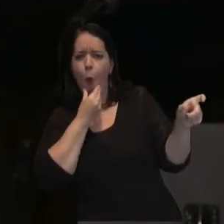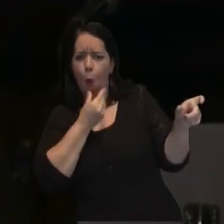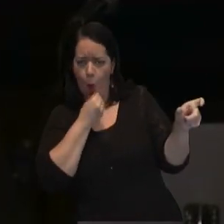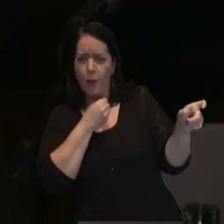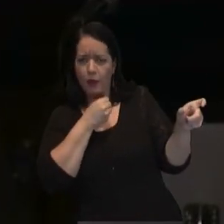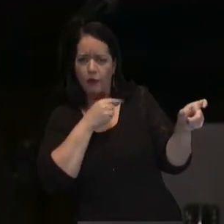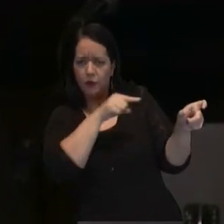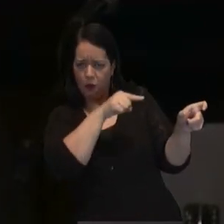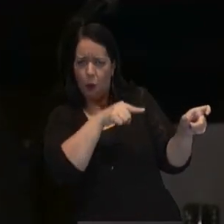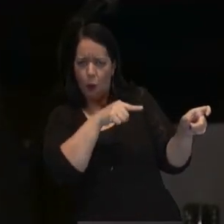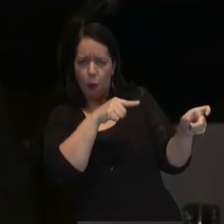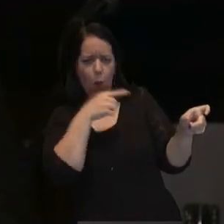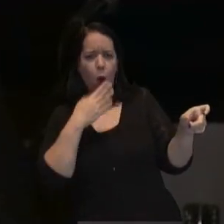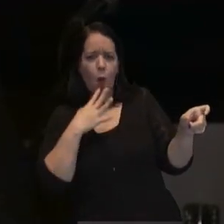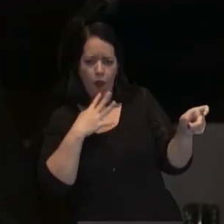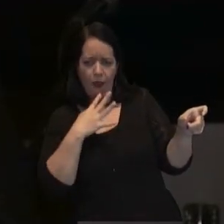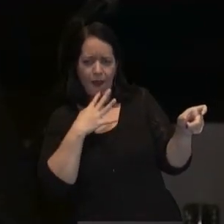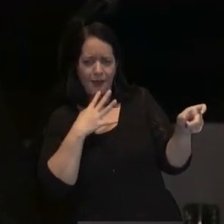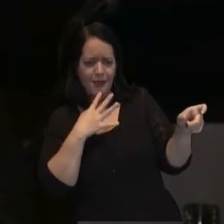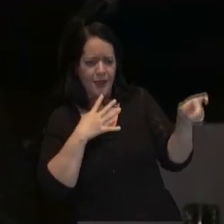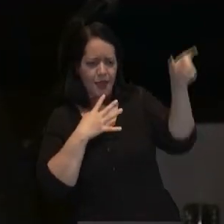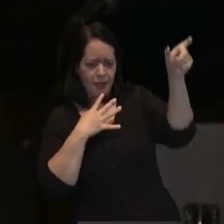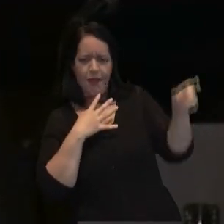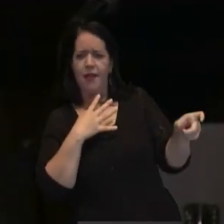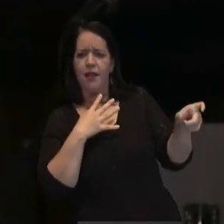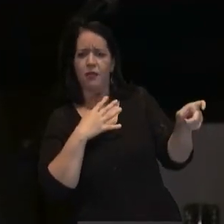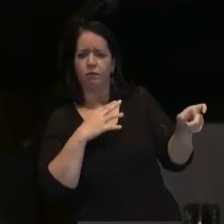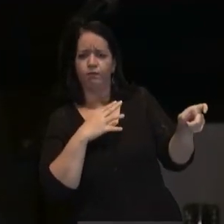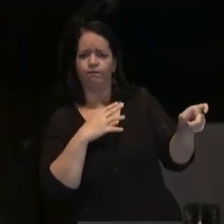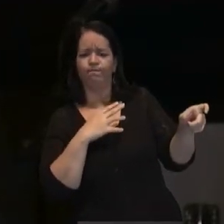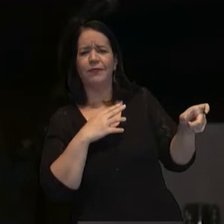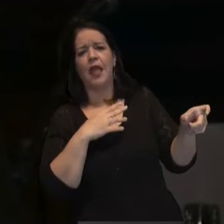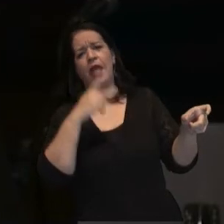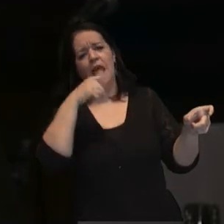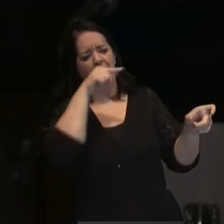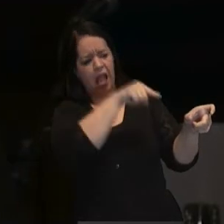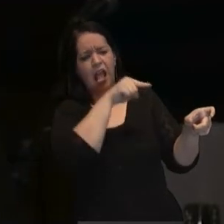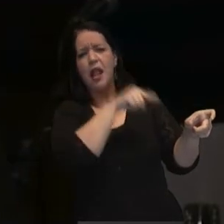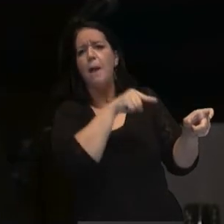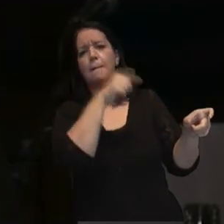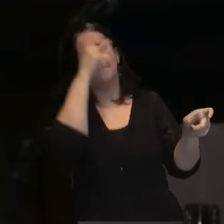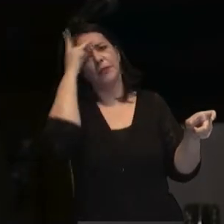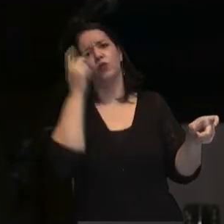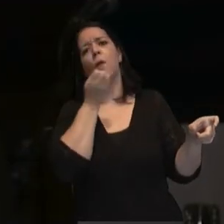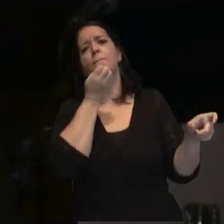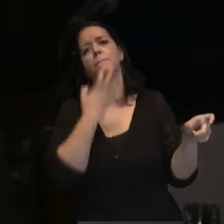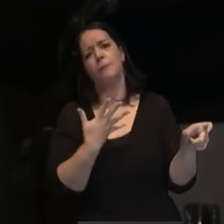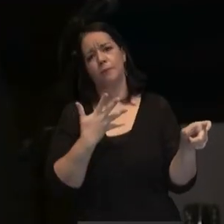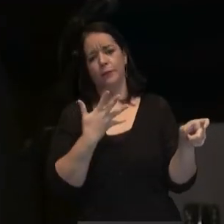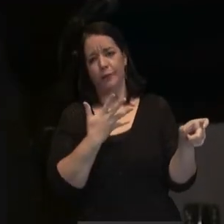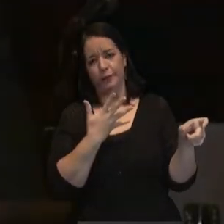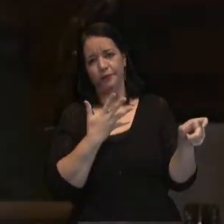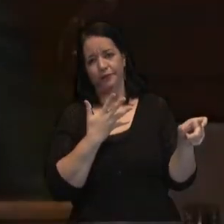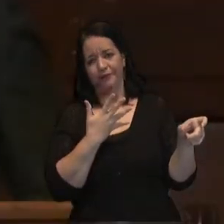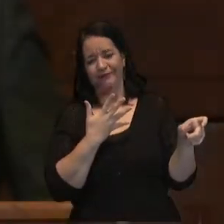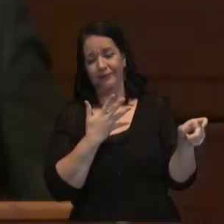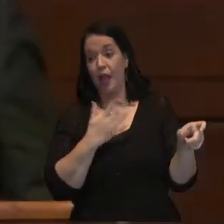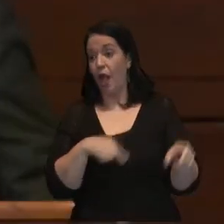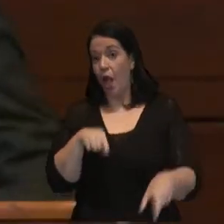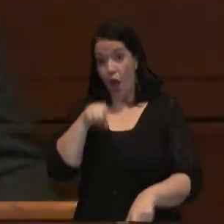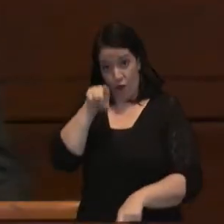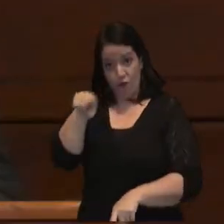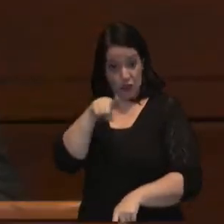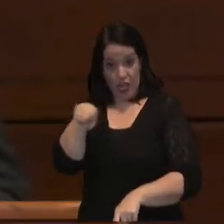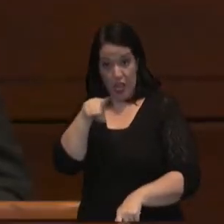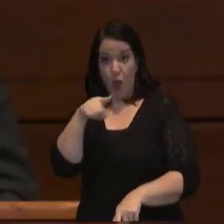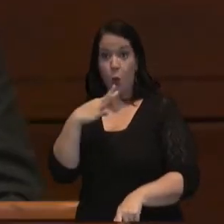Aquele camarada, aquele homem, aquela pessoa é uma pessoa do bem. Você conhece aquela família,